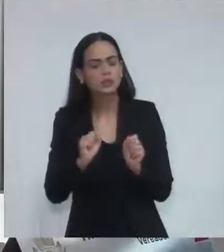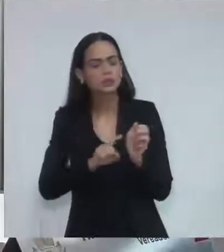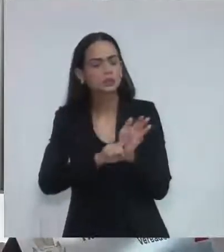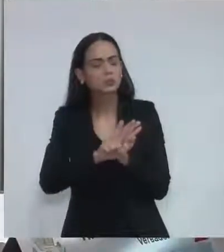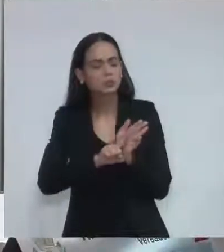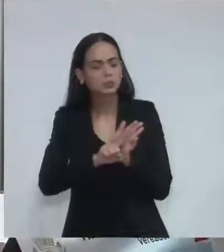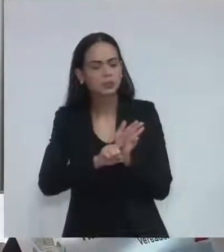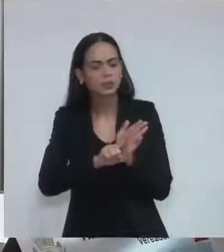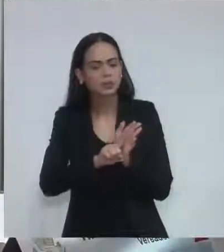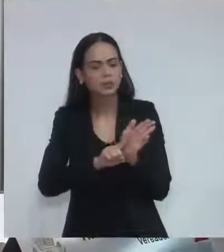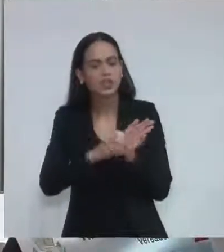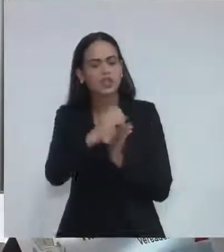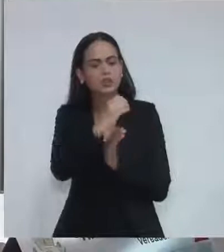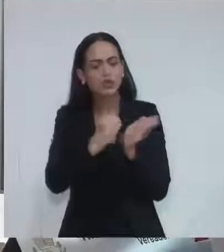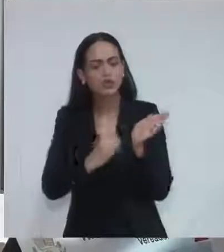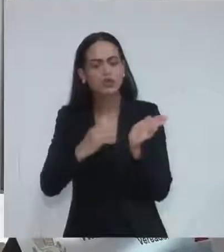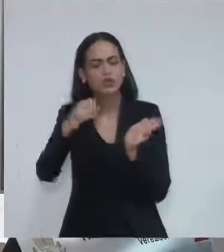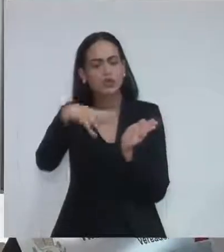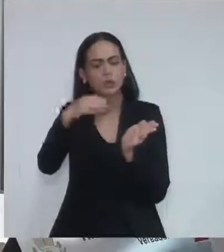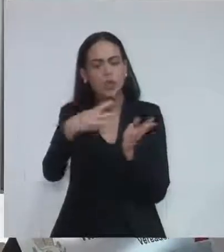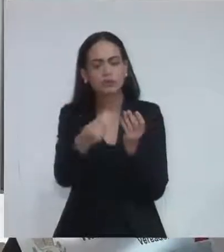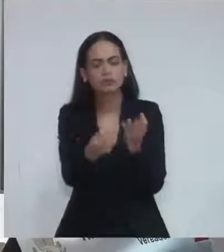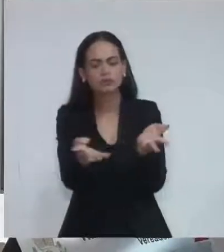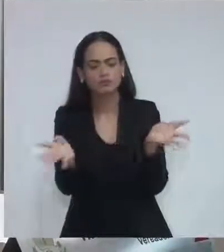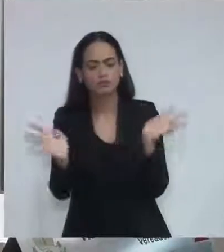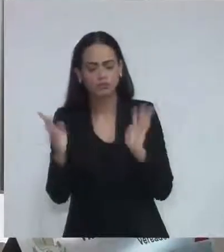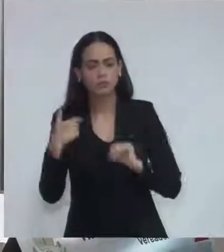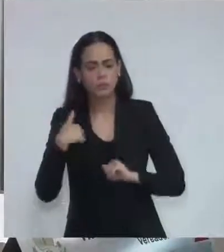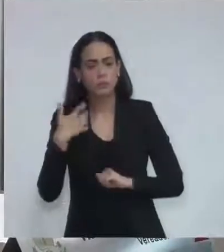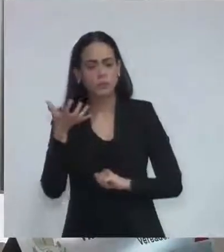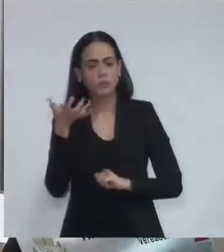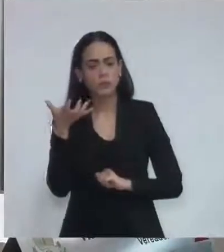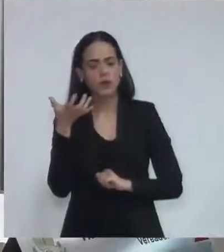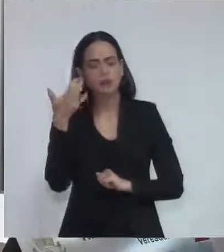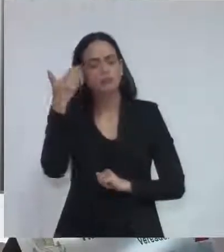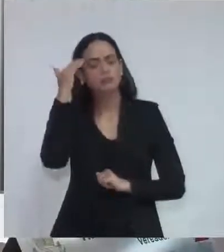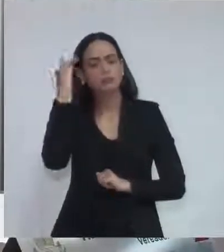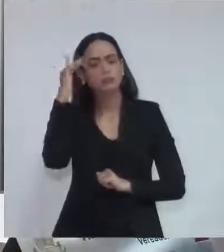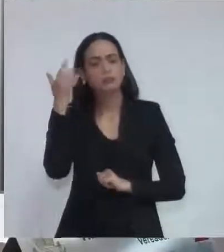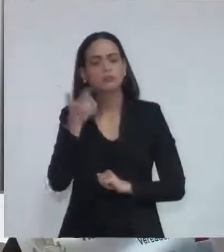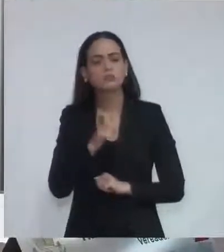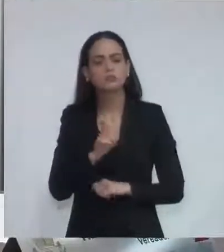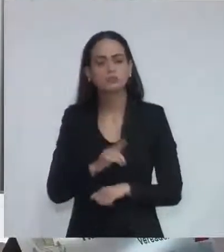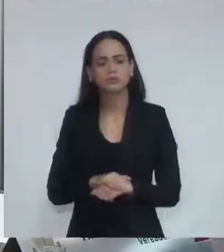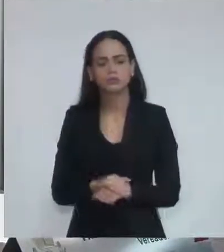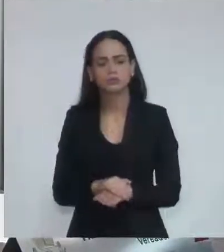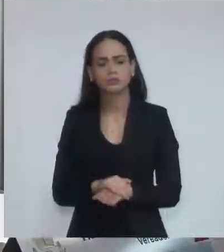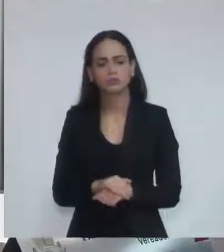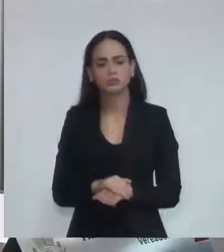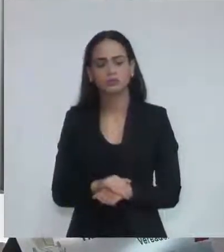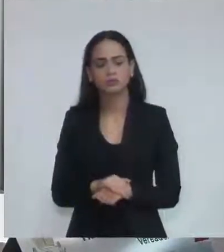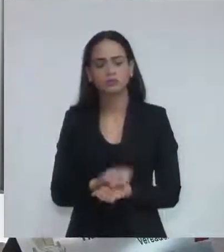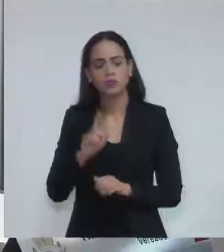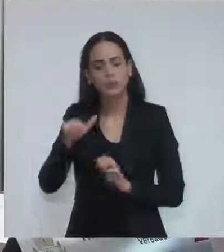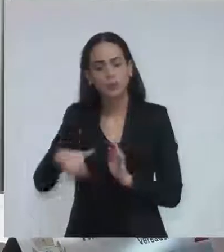ofício para os vereadores, se não para todos, pelo menos eu quero, para mim entender o que se trata, isso aí que eu não vi direito. A gente leu